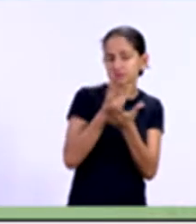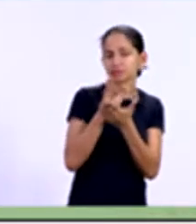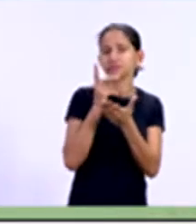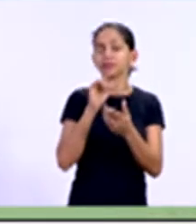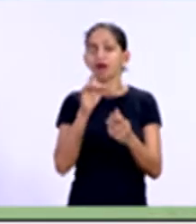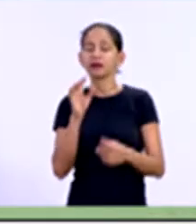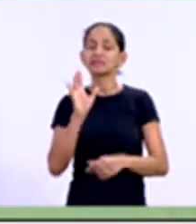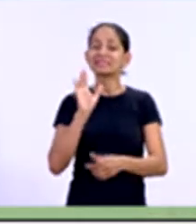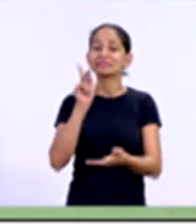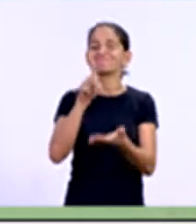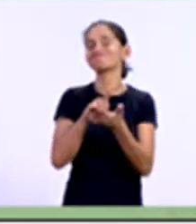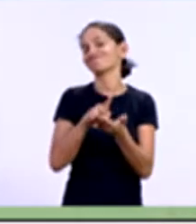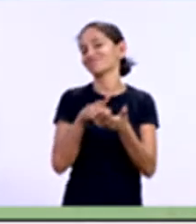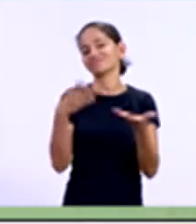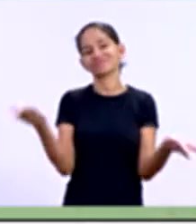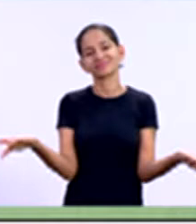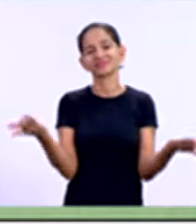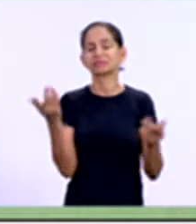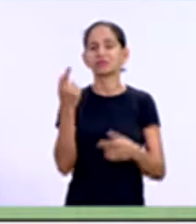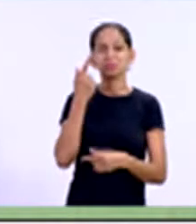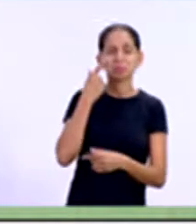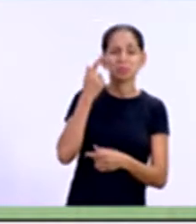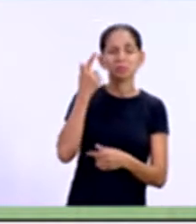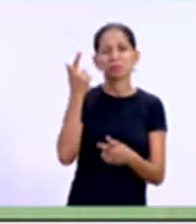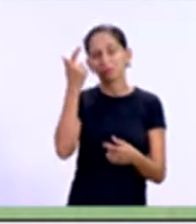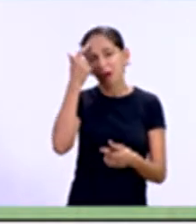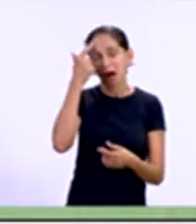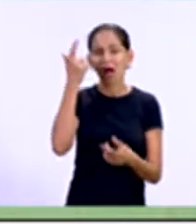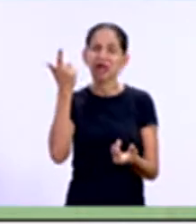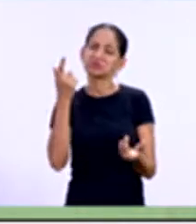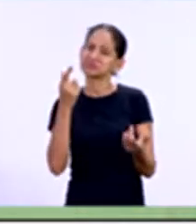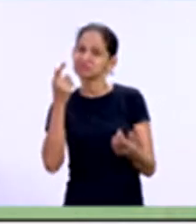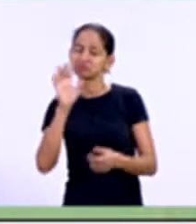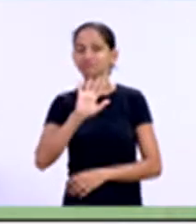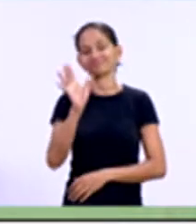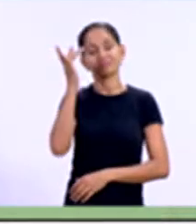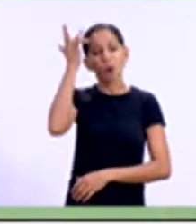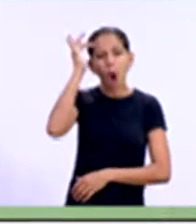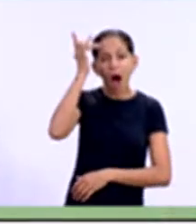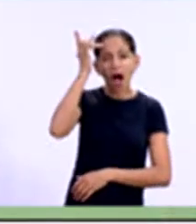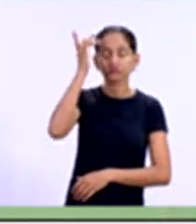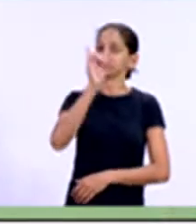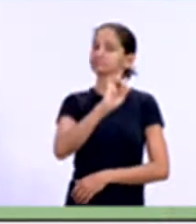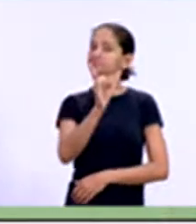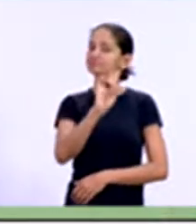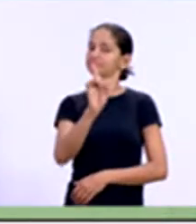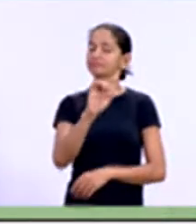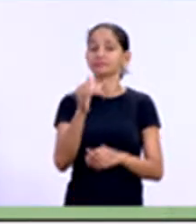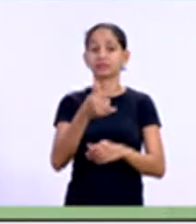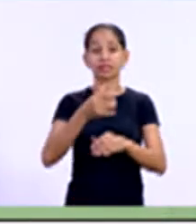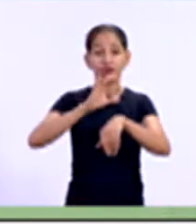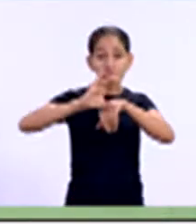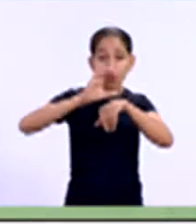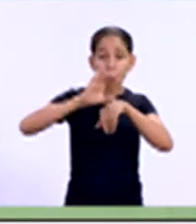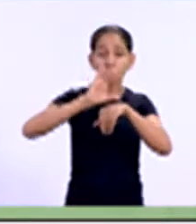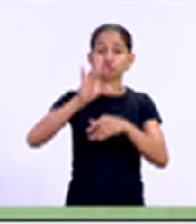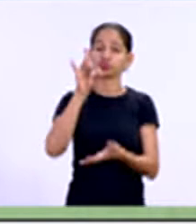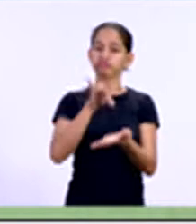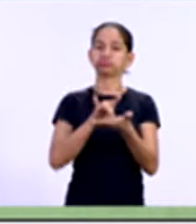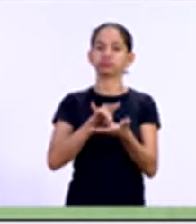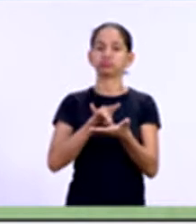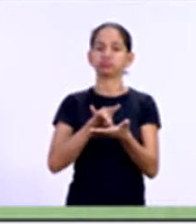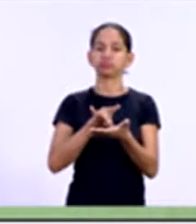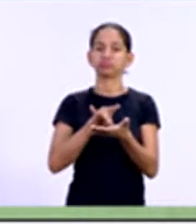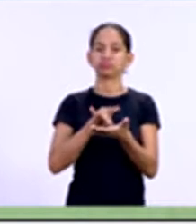certeza da, veja só essa palavra, validade do curso. É uma contribuição do Cássio e